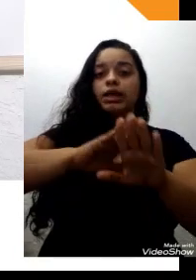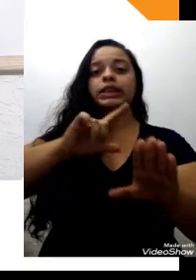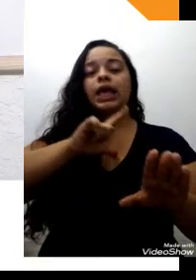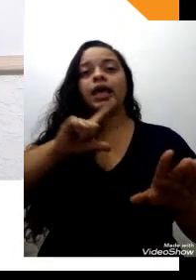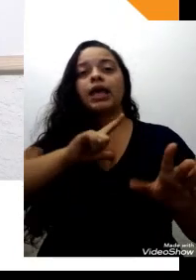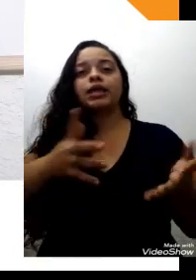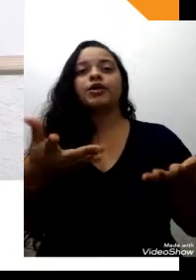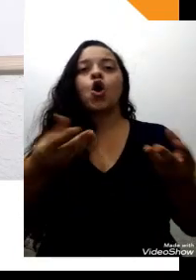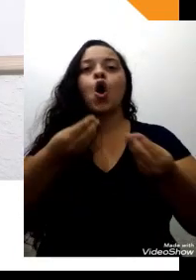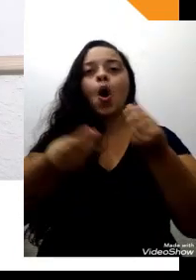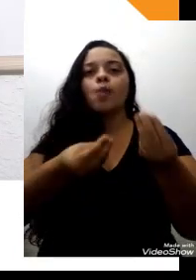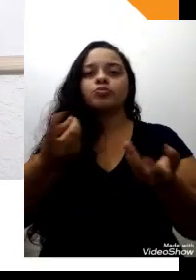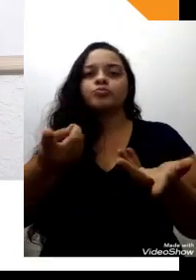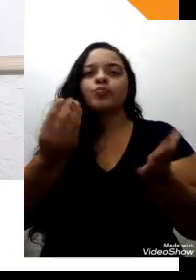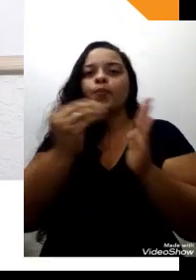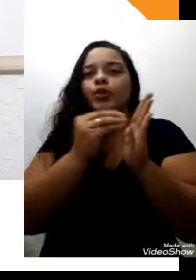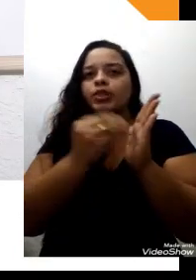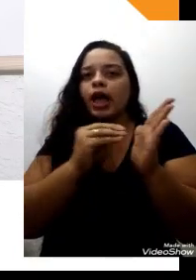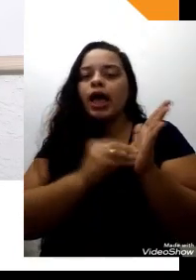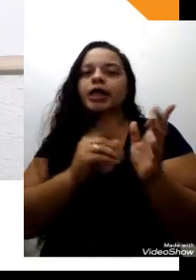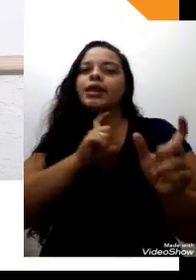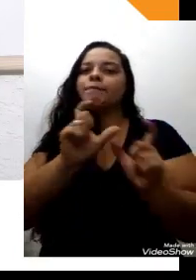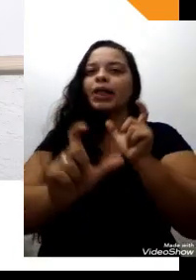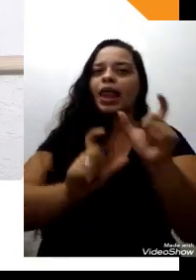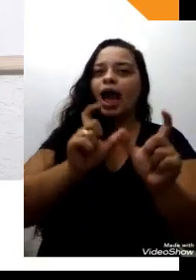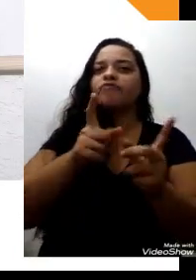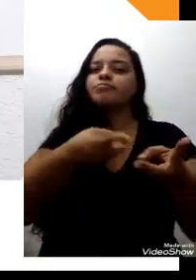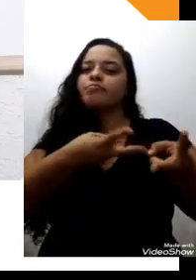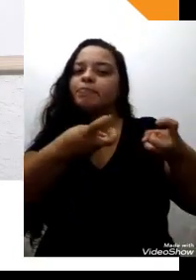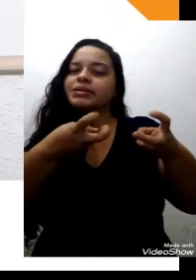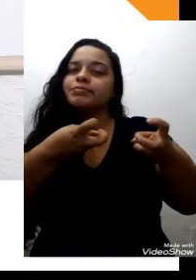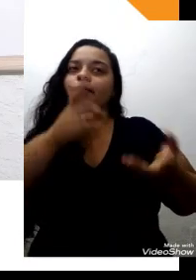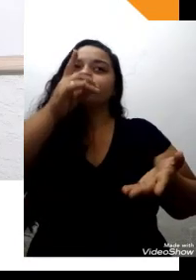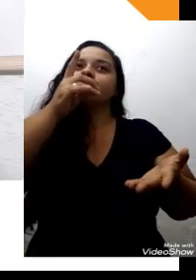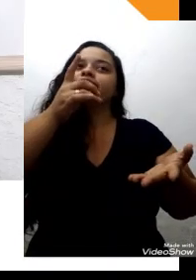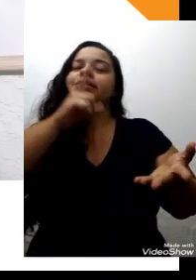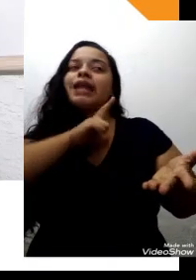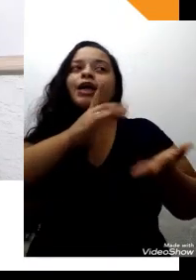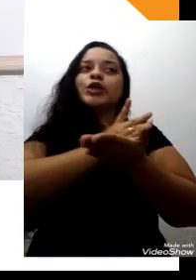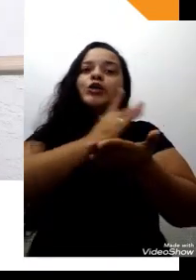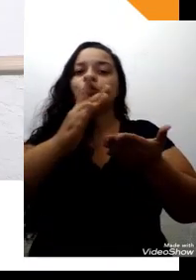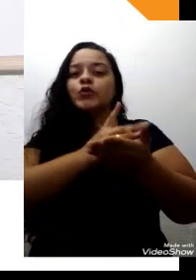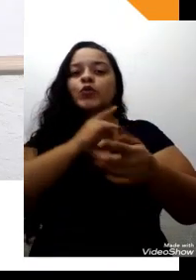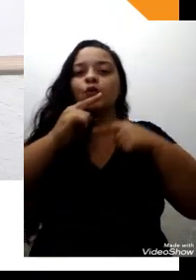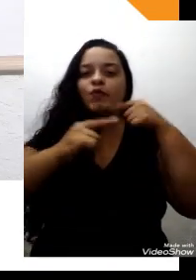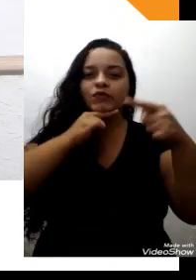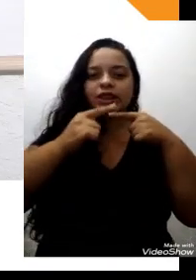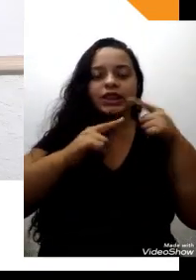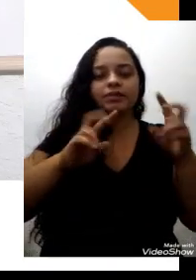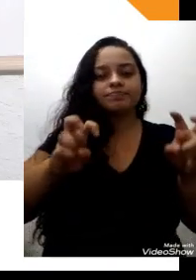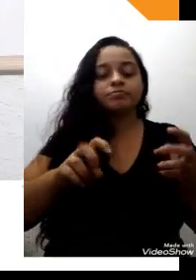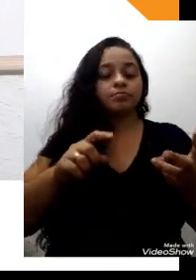formas de abordar, palavras específicas e assim por diante. E por último, aparece aí na